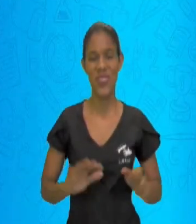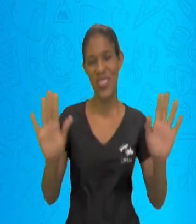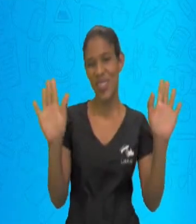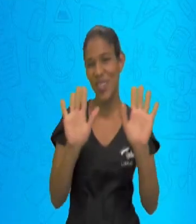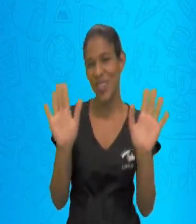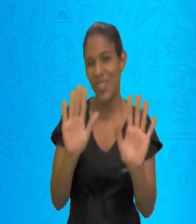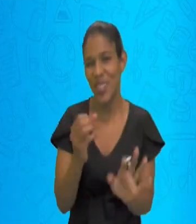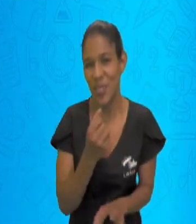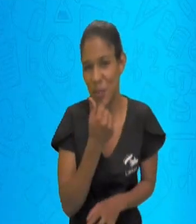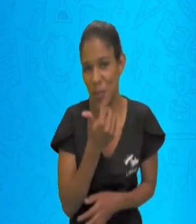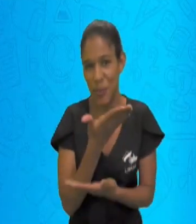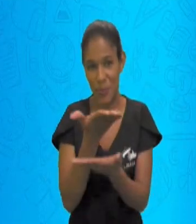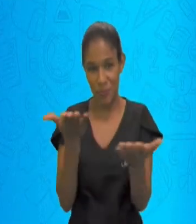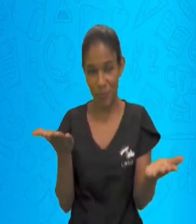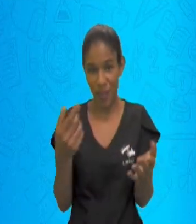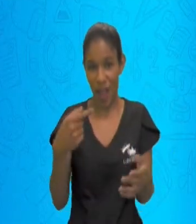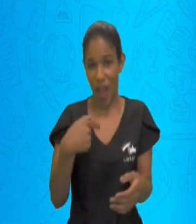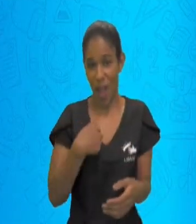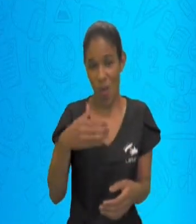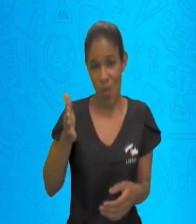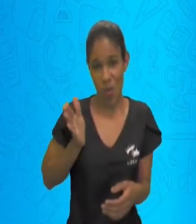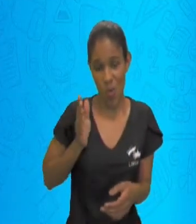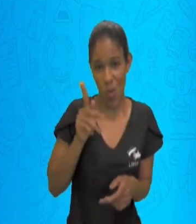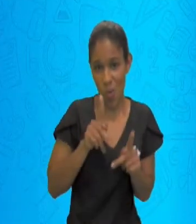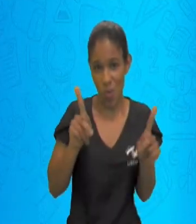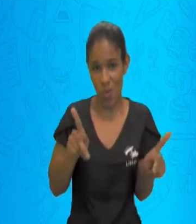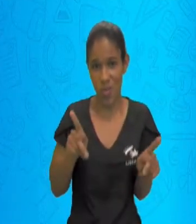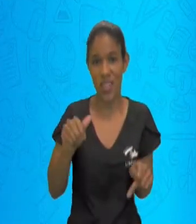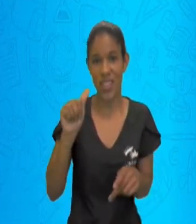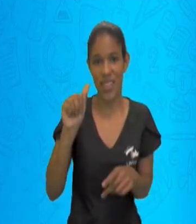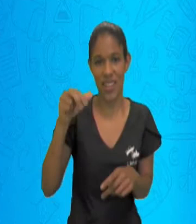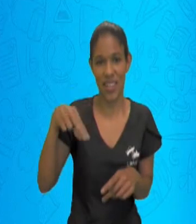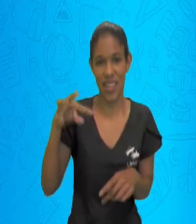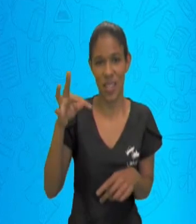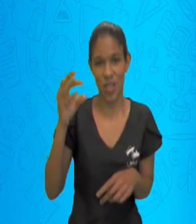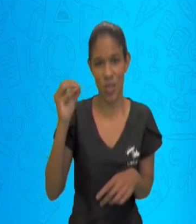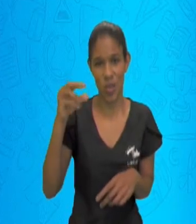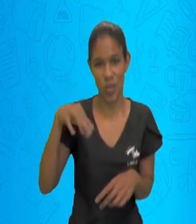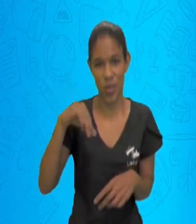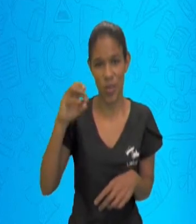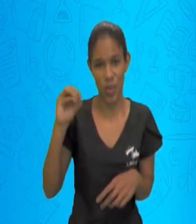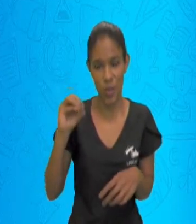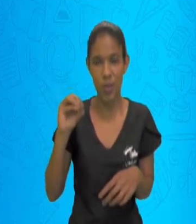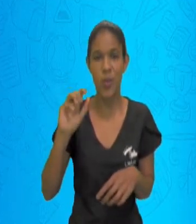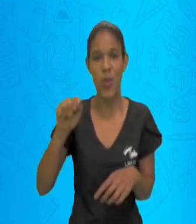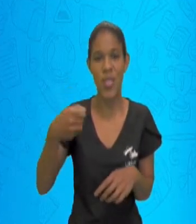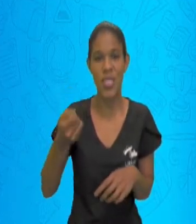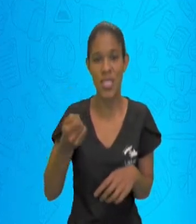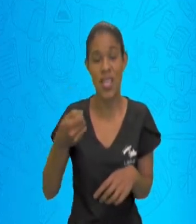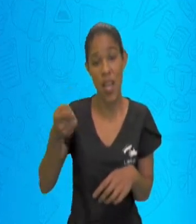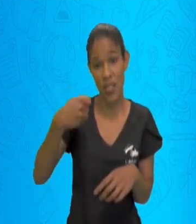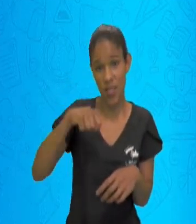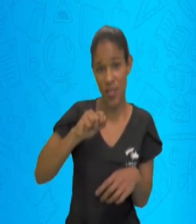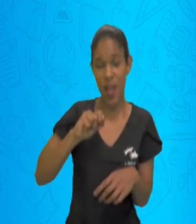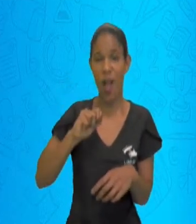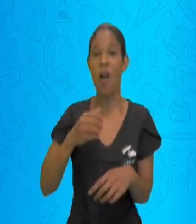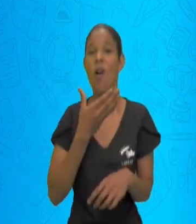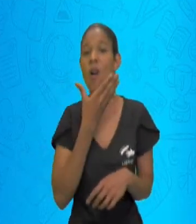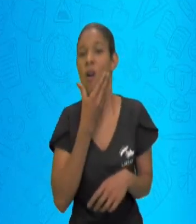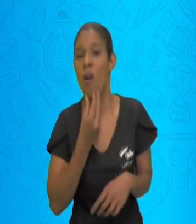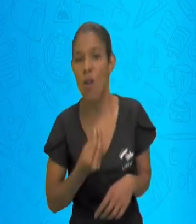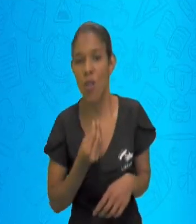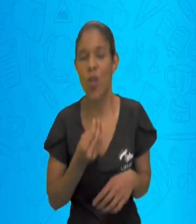Olá, tudo bem? Eu sou o professor Antônio e estamos juntos para mais uma aula de arte. E nessa aula